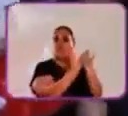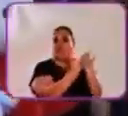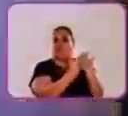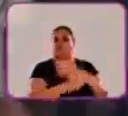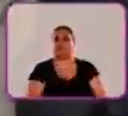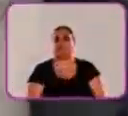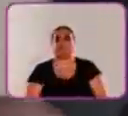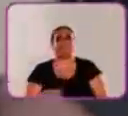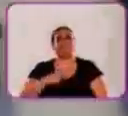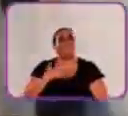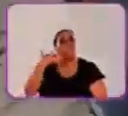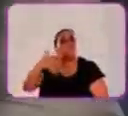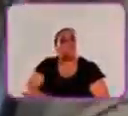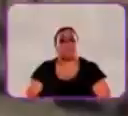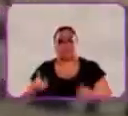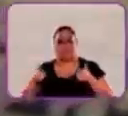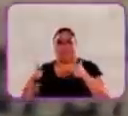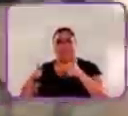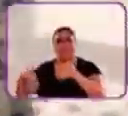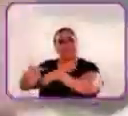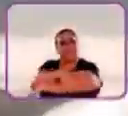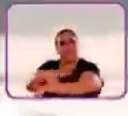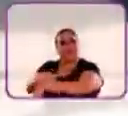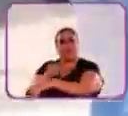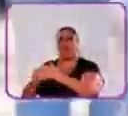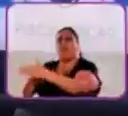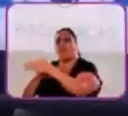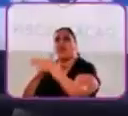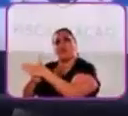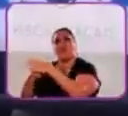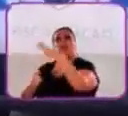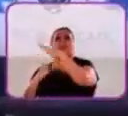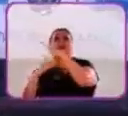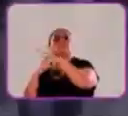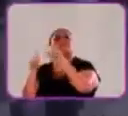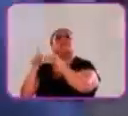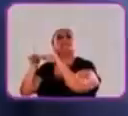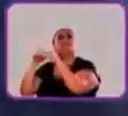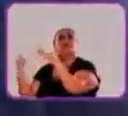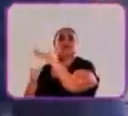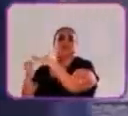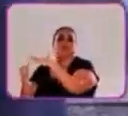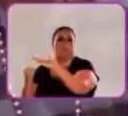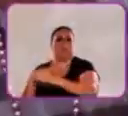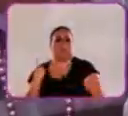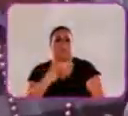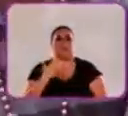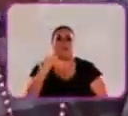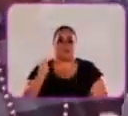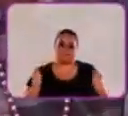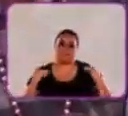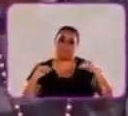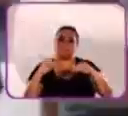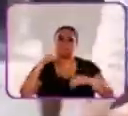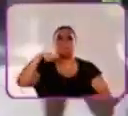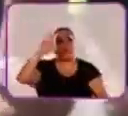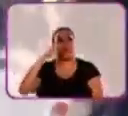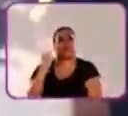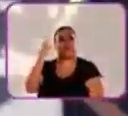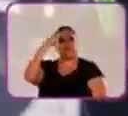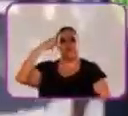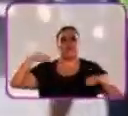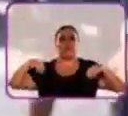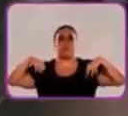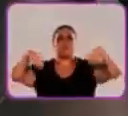das escolas. Não queremos mais armas na rua, nem a repressão a camelôs e trabalhadores informais. Ruas ocupadas com mais